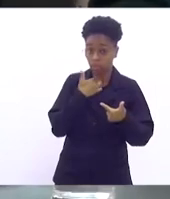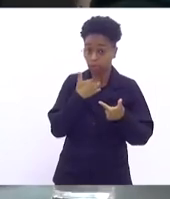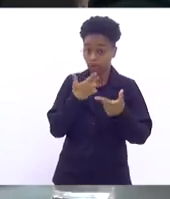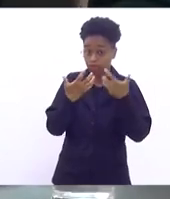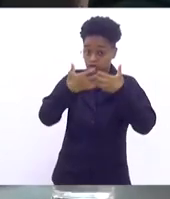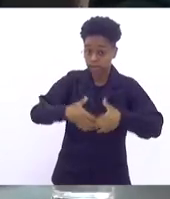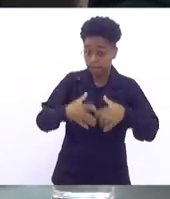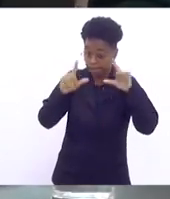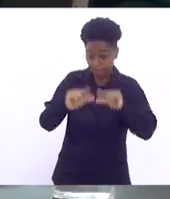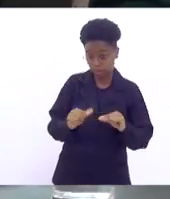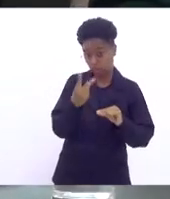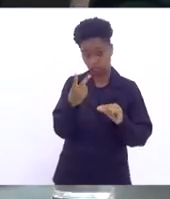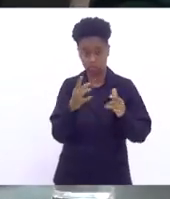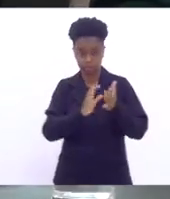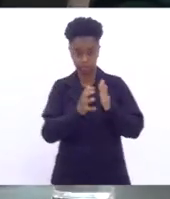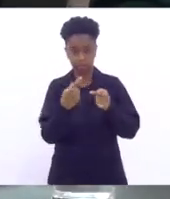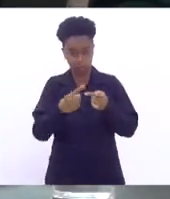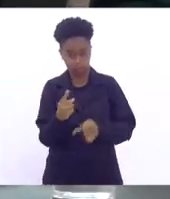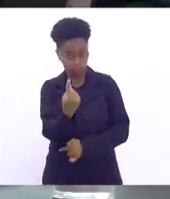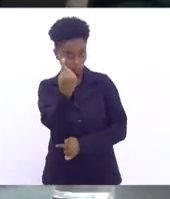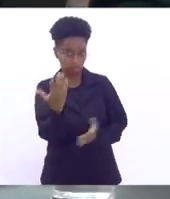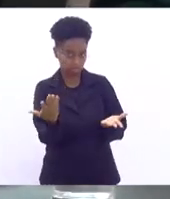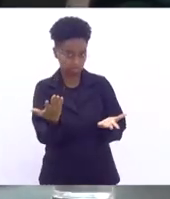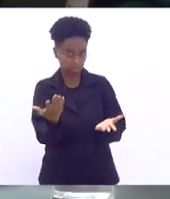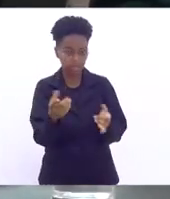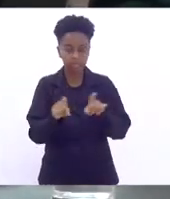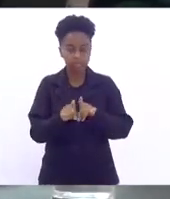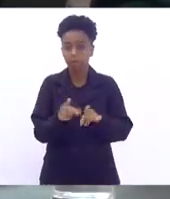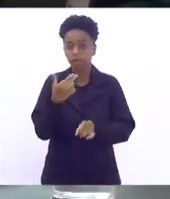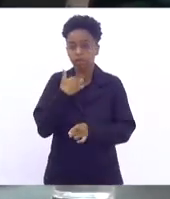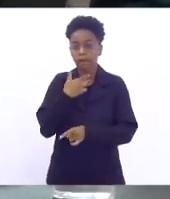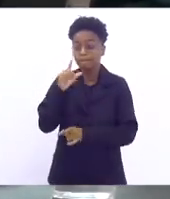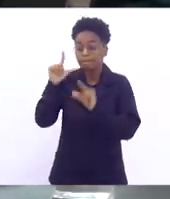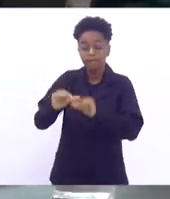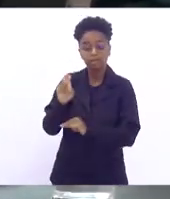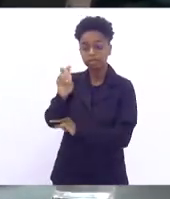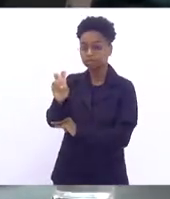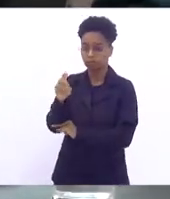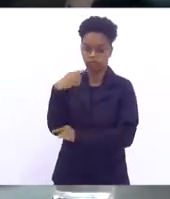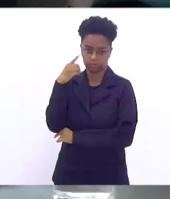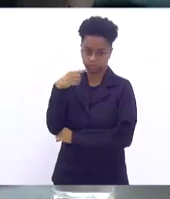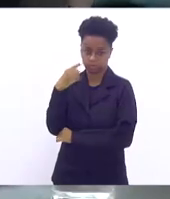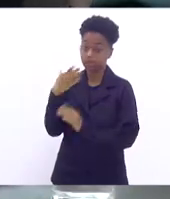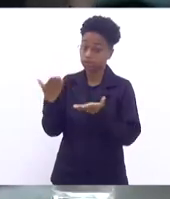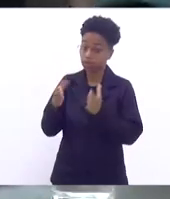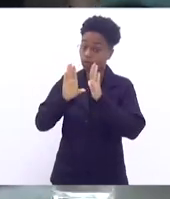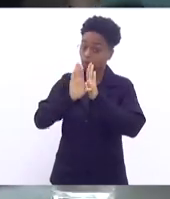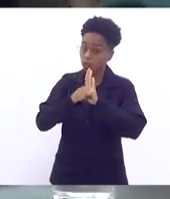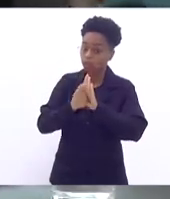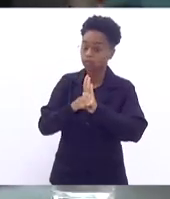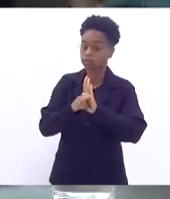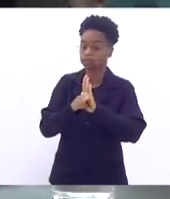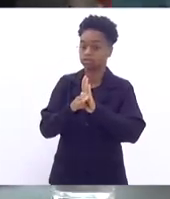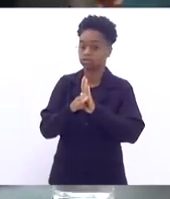dois partidos porque se não é partido único e não pode ter menos de cinco então o conceito